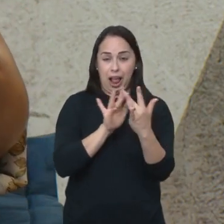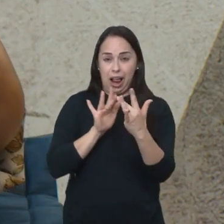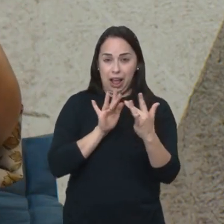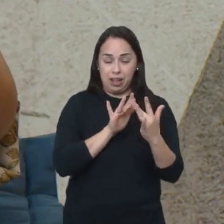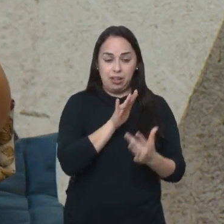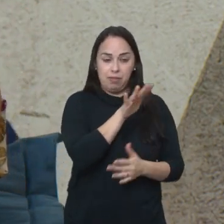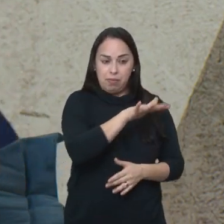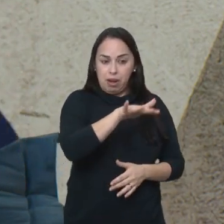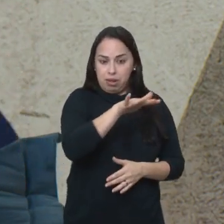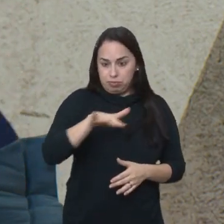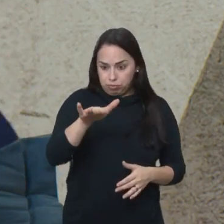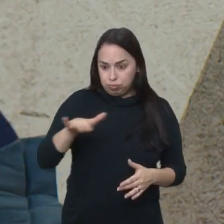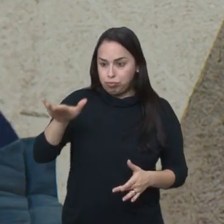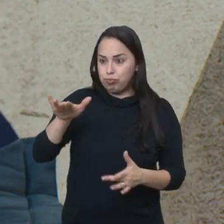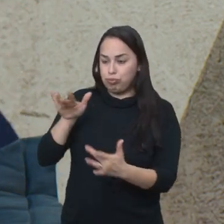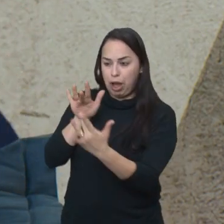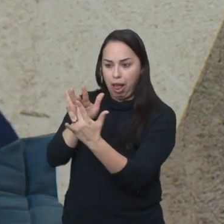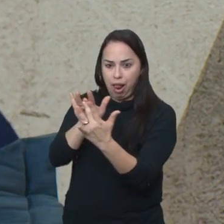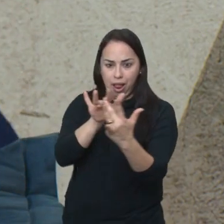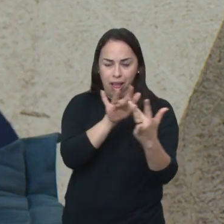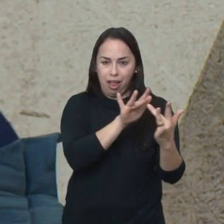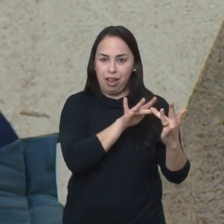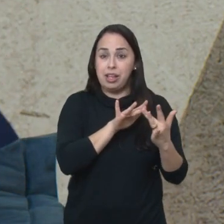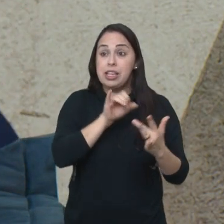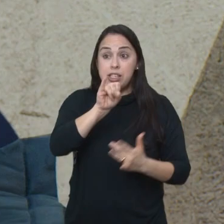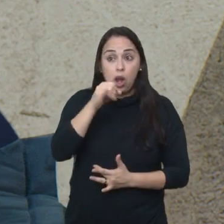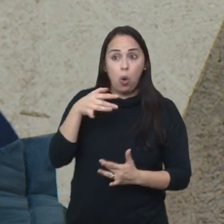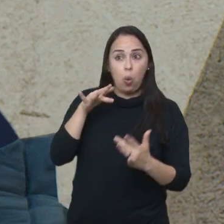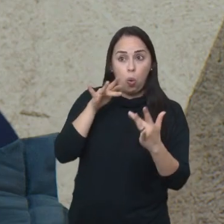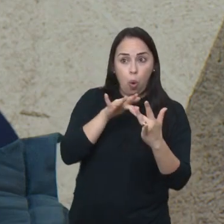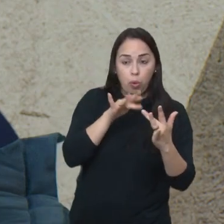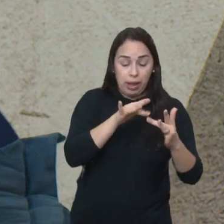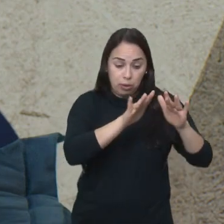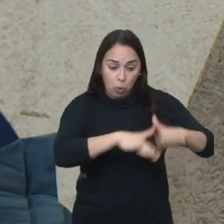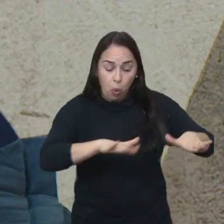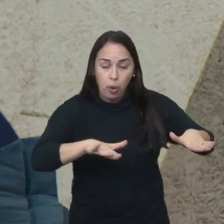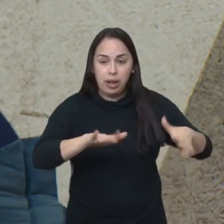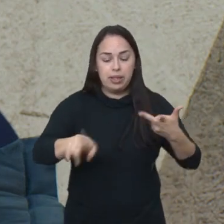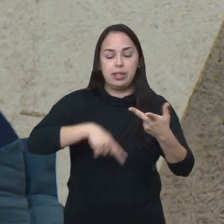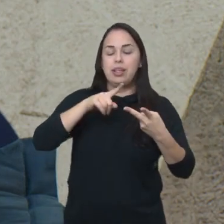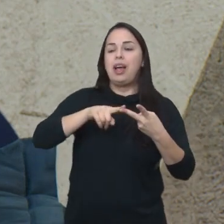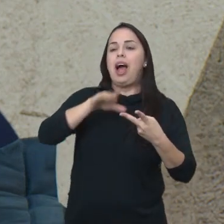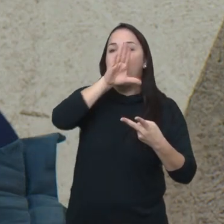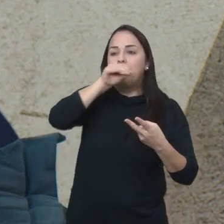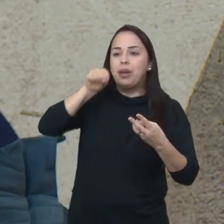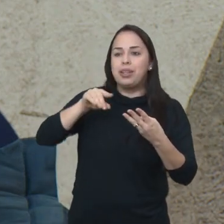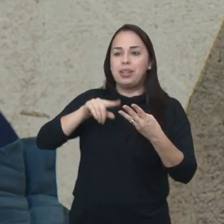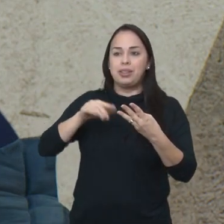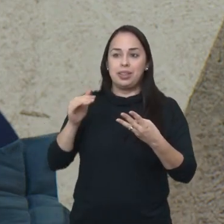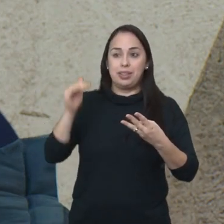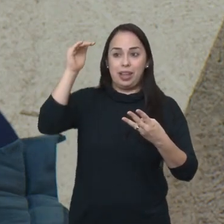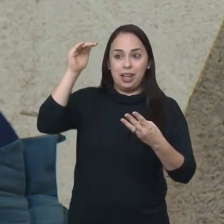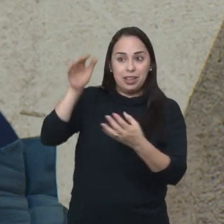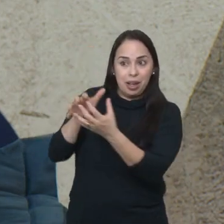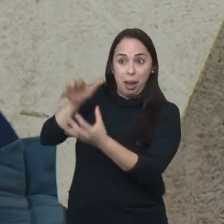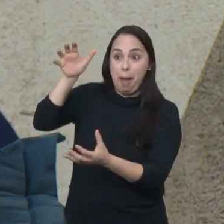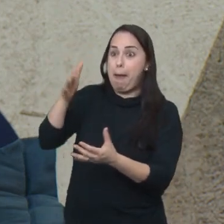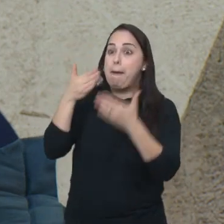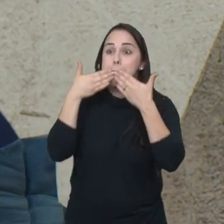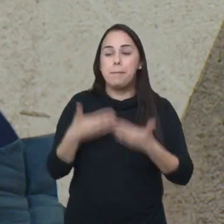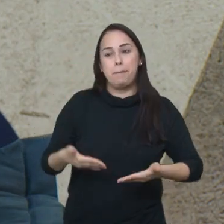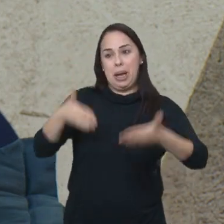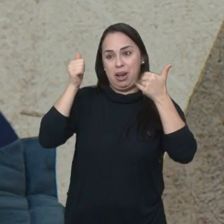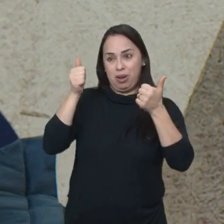em diversos espaços, né? Se você tiver contato com crianças, adolescentes, adultos, idosos,